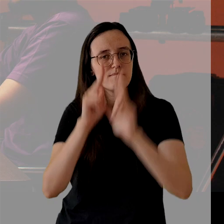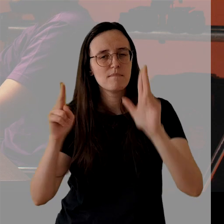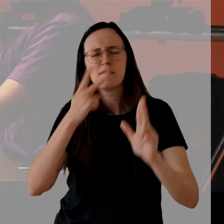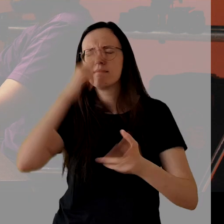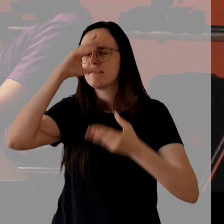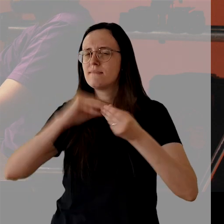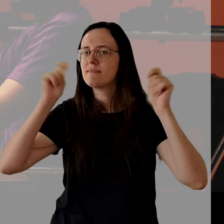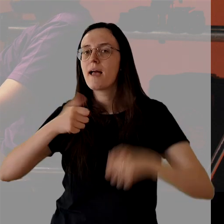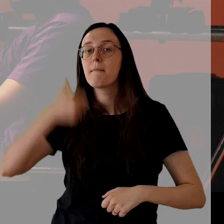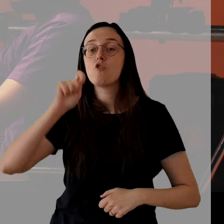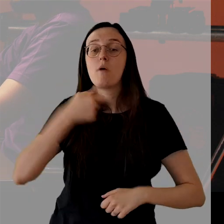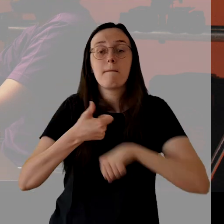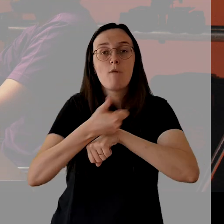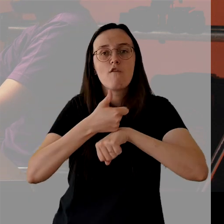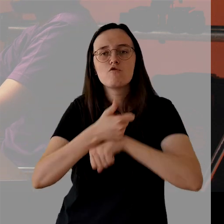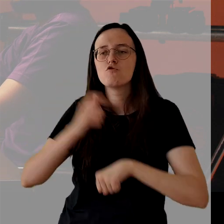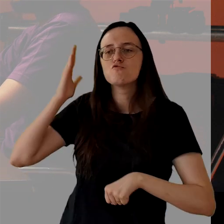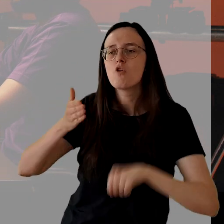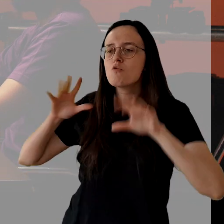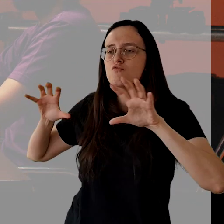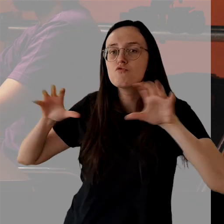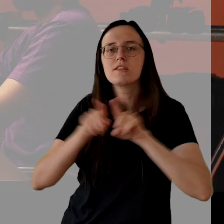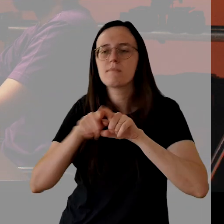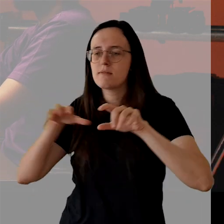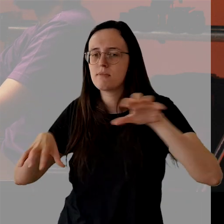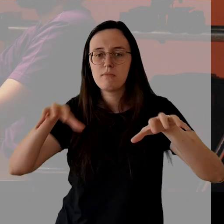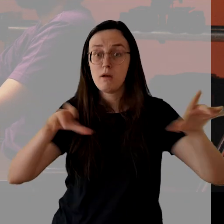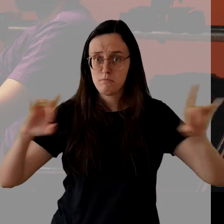mais sobre a profissão, som direto, os seus